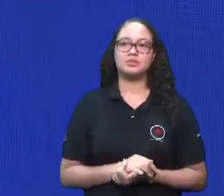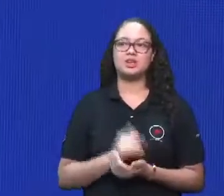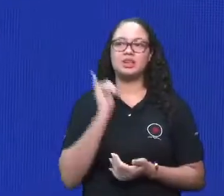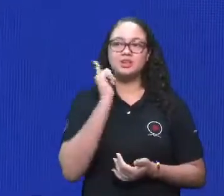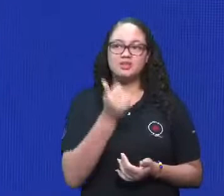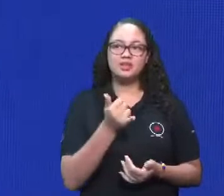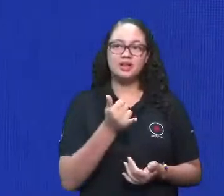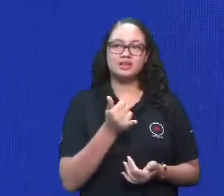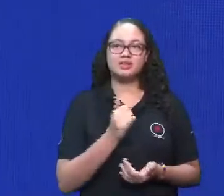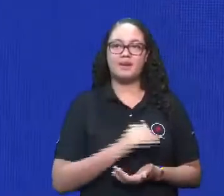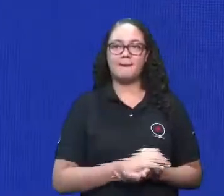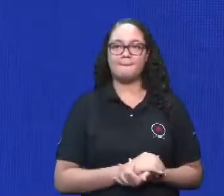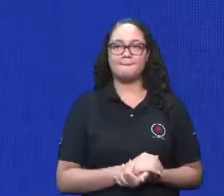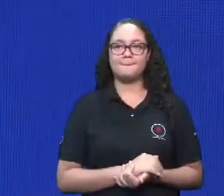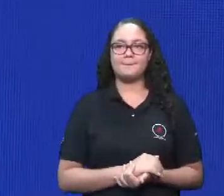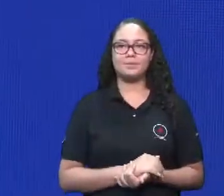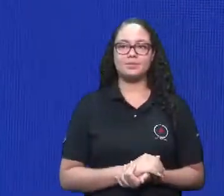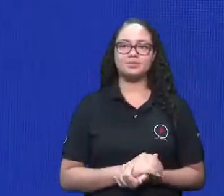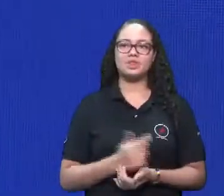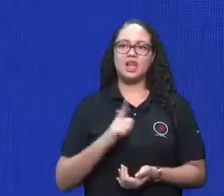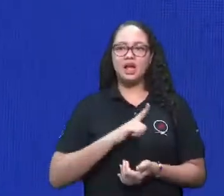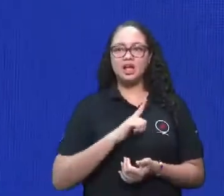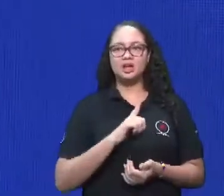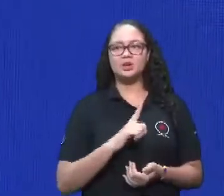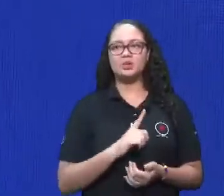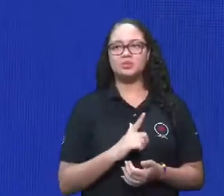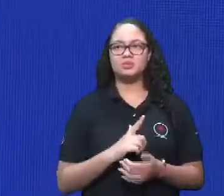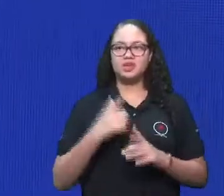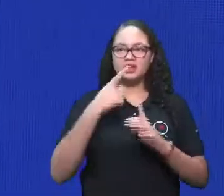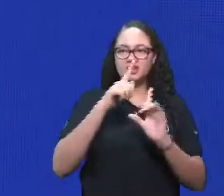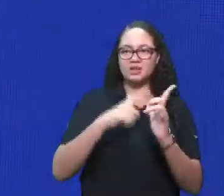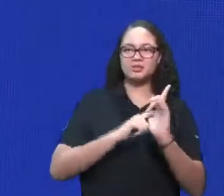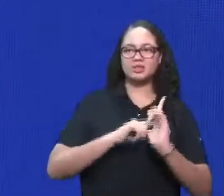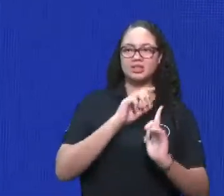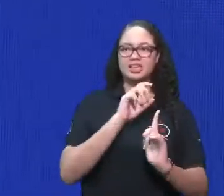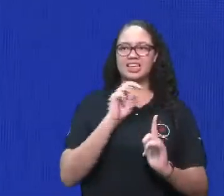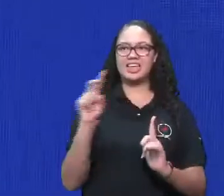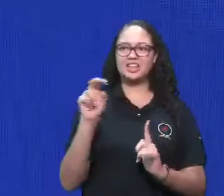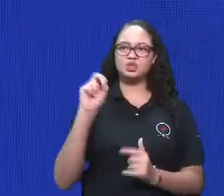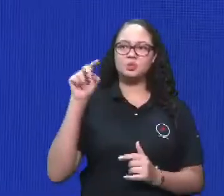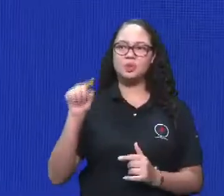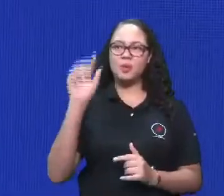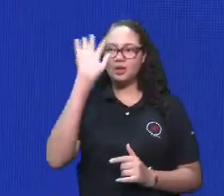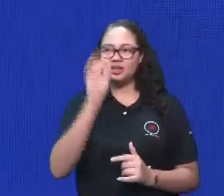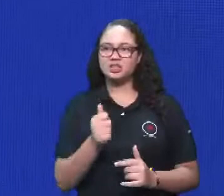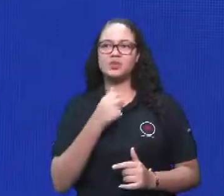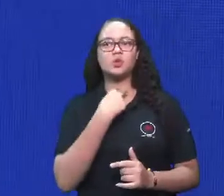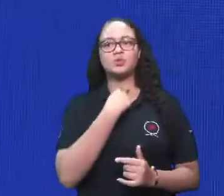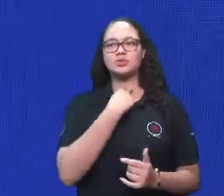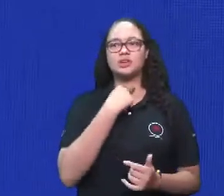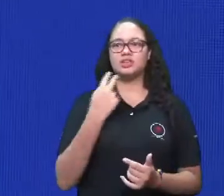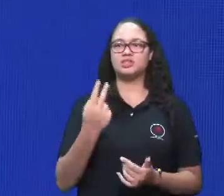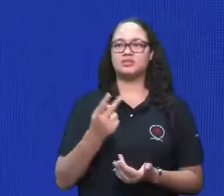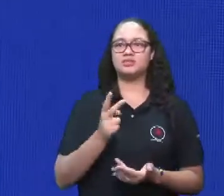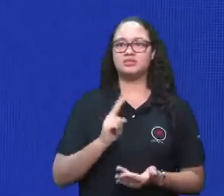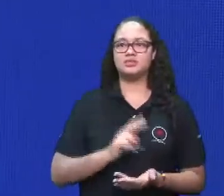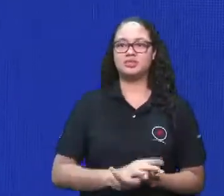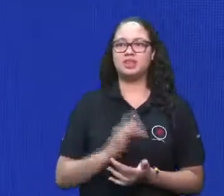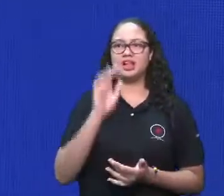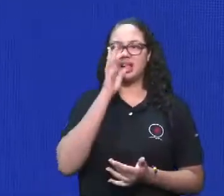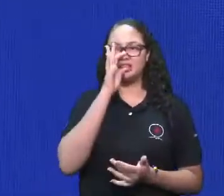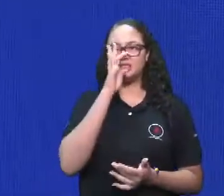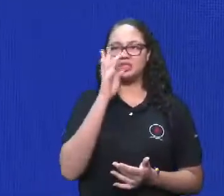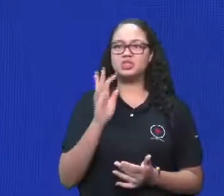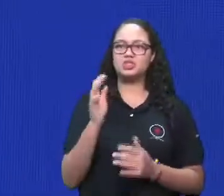eu estava descendo, eu tinha um negócio de 500 mil, eu não tinha como fechar, resolver esse negócio, e eu ouvindo o que Deus